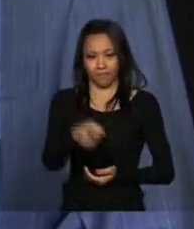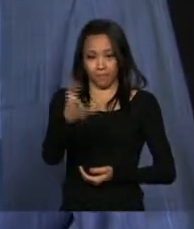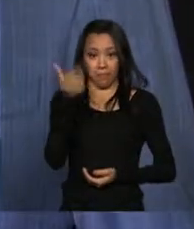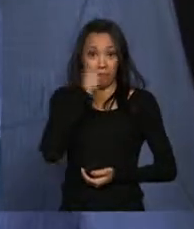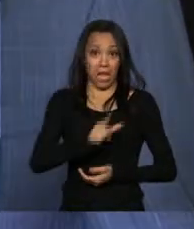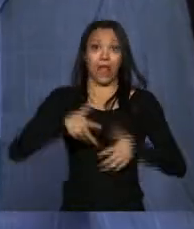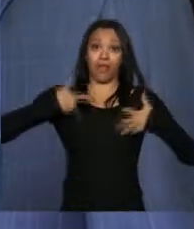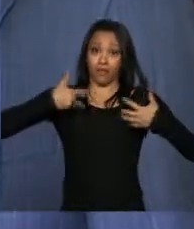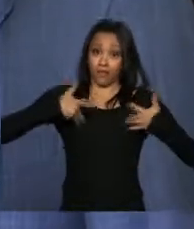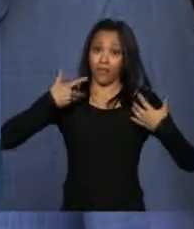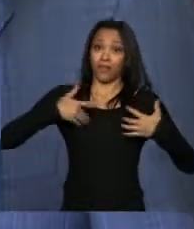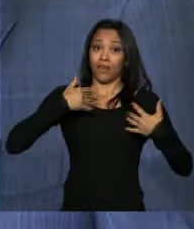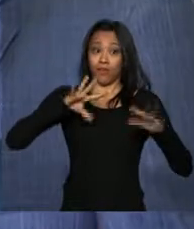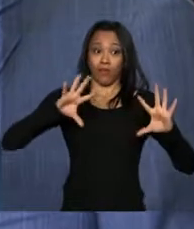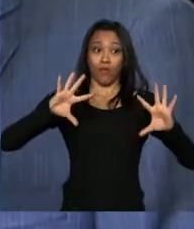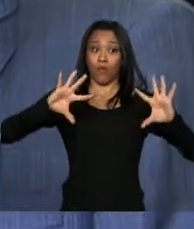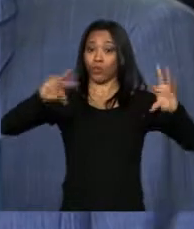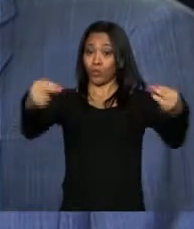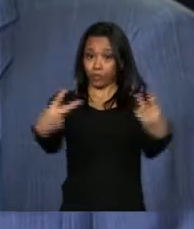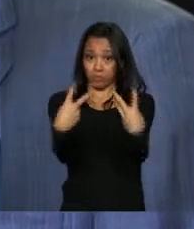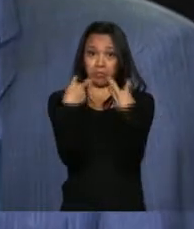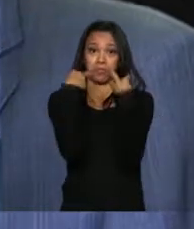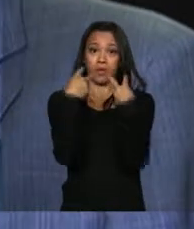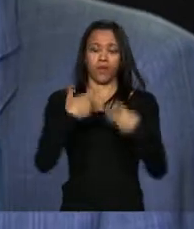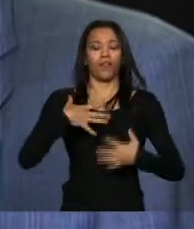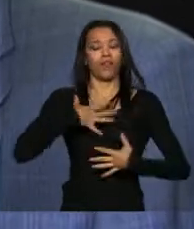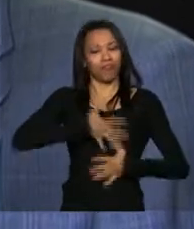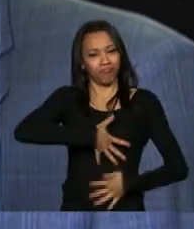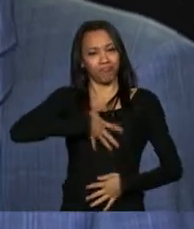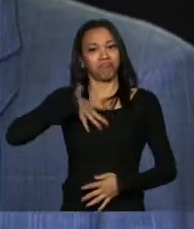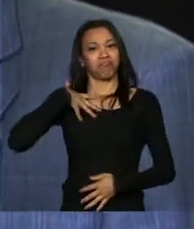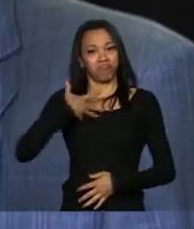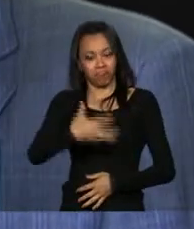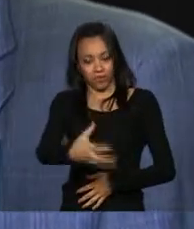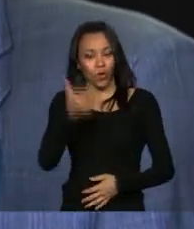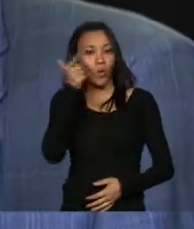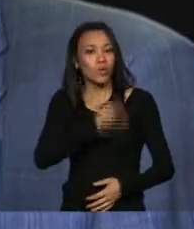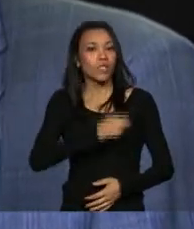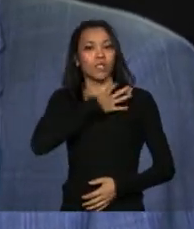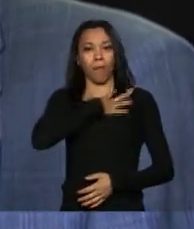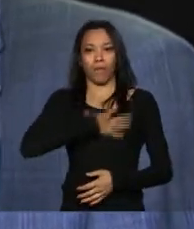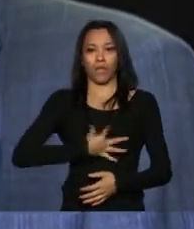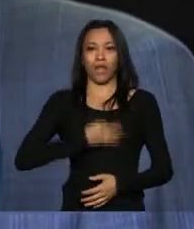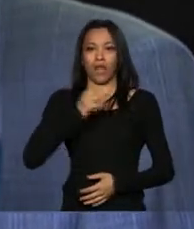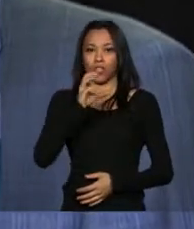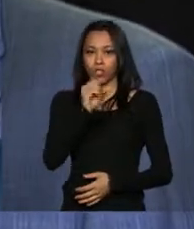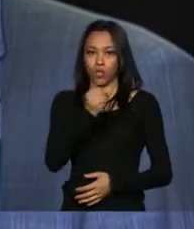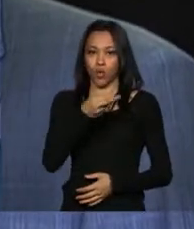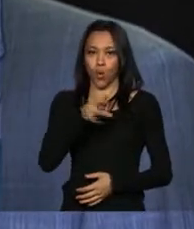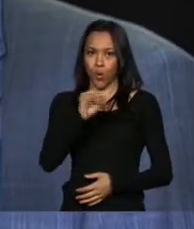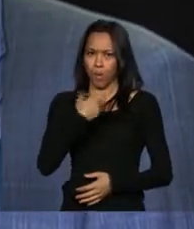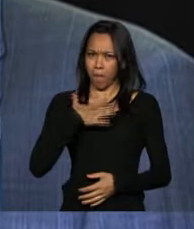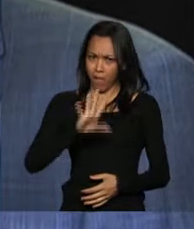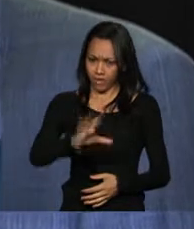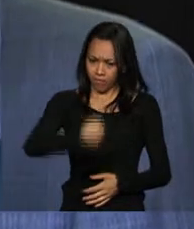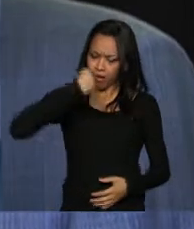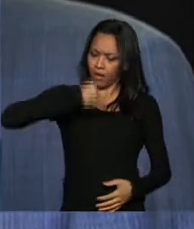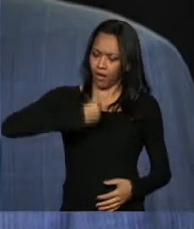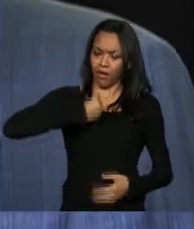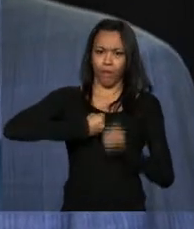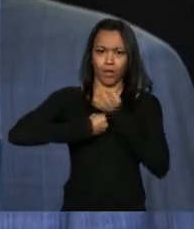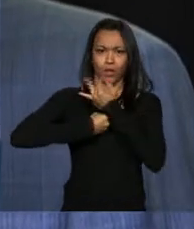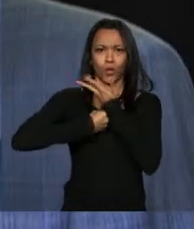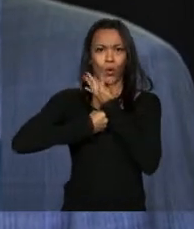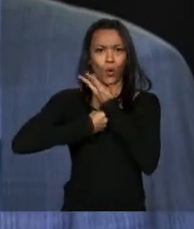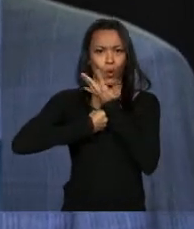do povo também acompanhando. Eu tive a satisfação de Olimpíada, né? Ganhar uma medalha de ouro, mas carregar a tocha no nosso país na época que